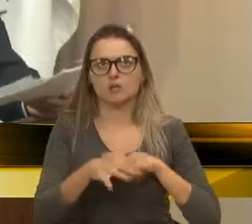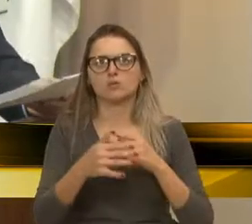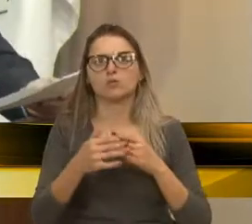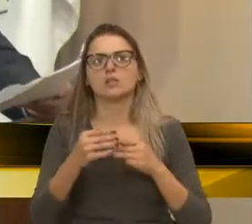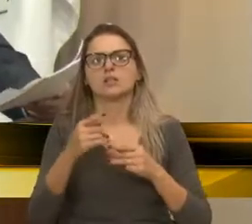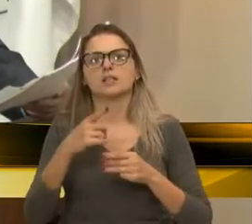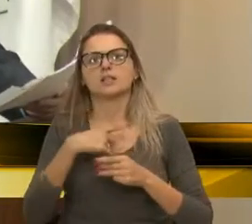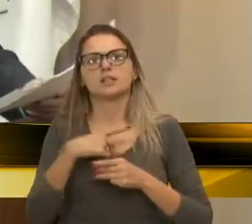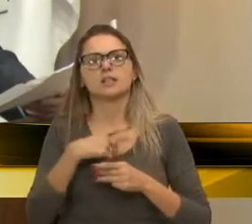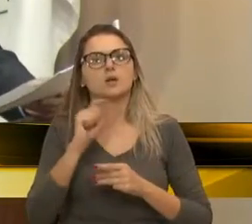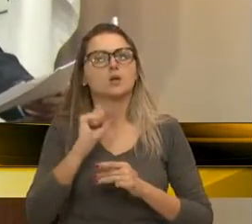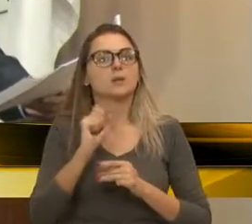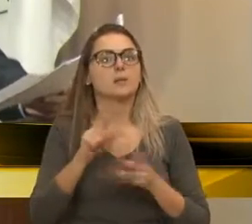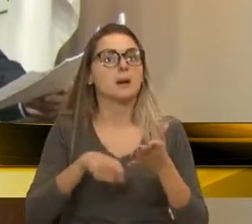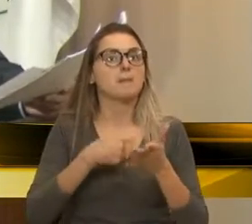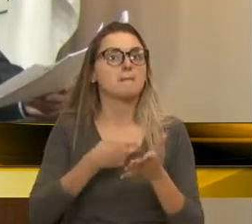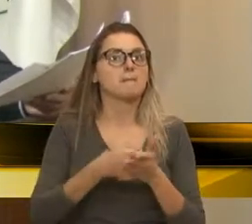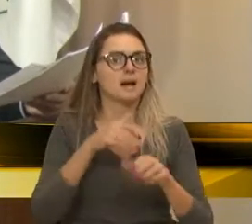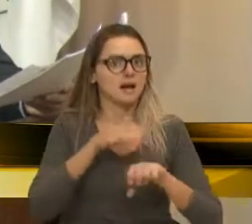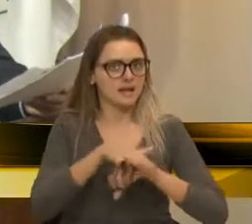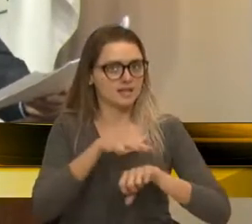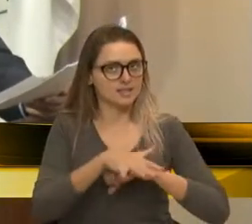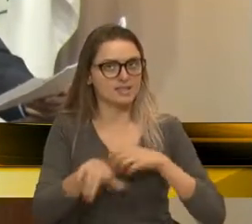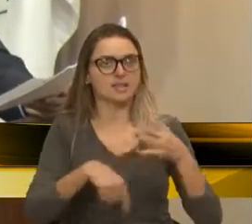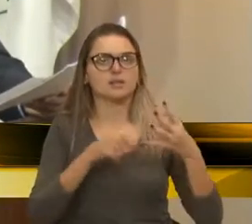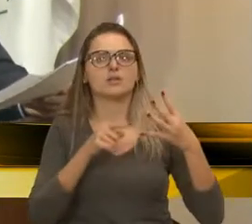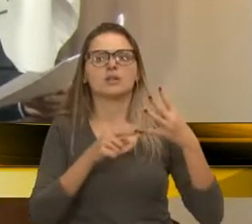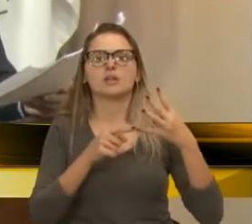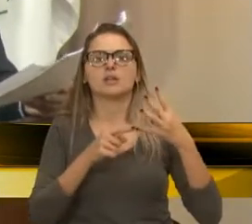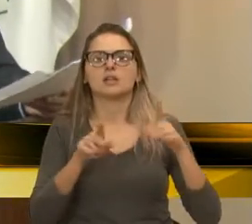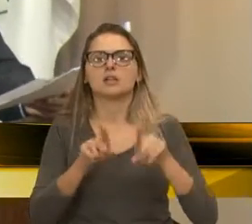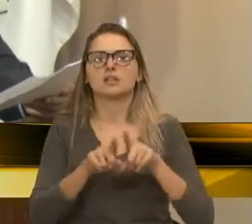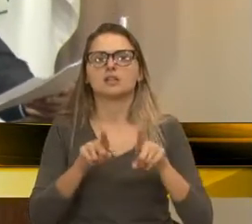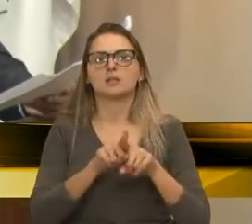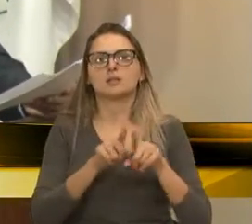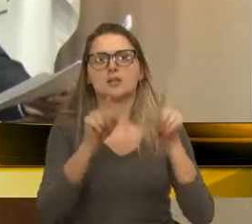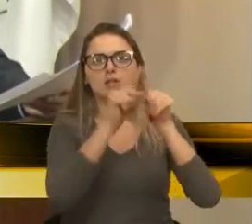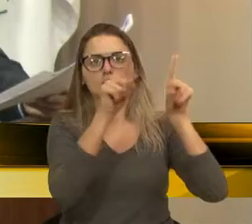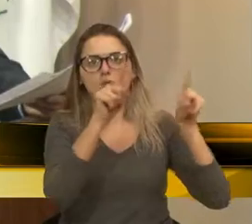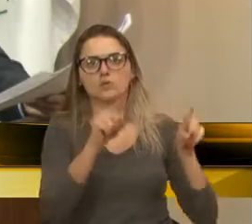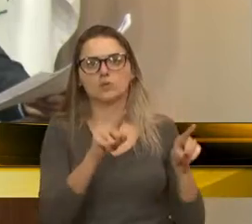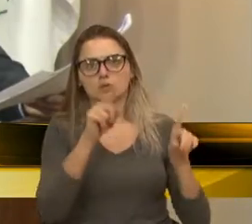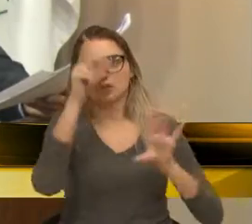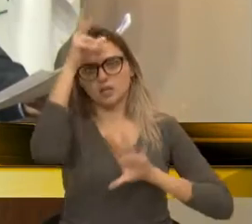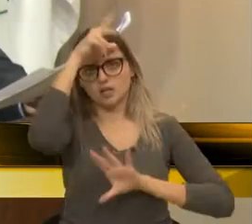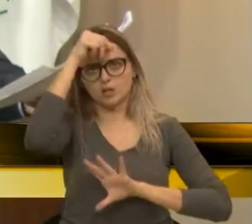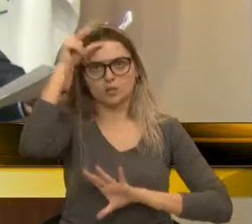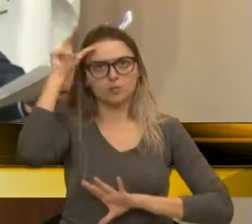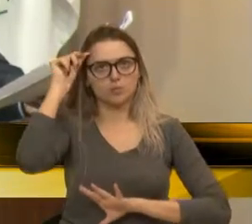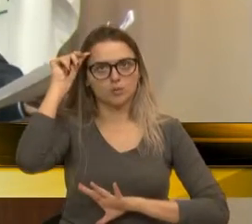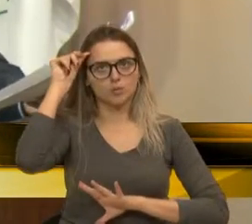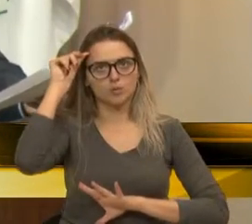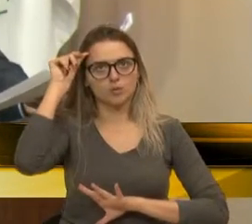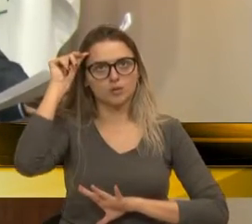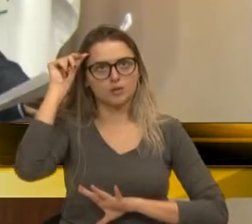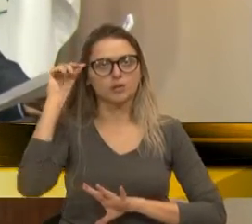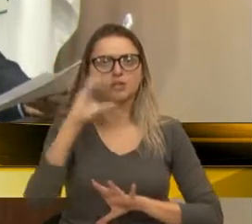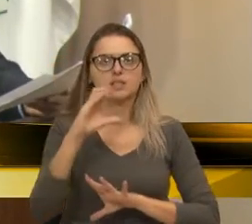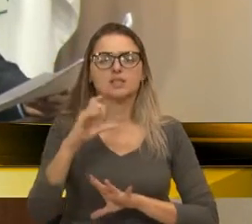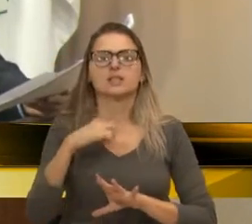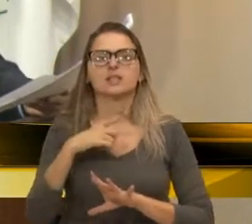respaldo legal para o pagamento das horas extras, bem como servidor em cargo de comissão, né? E optando